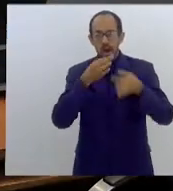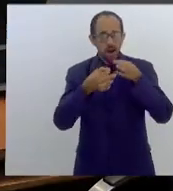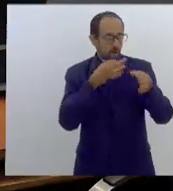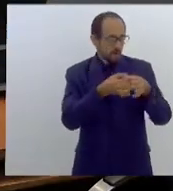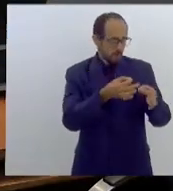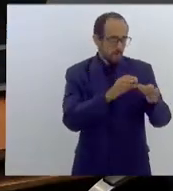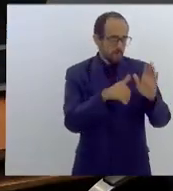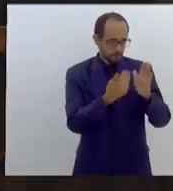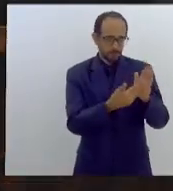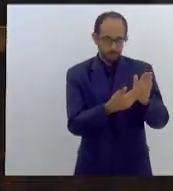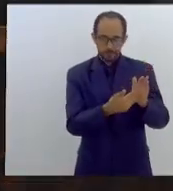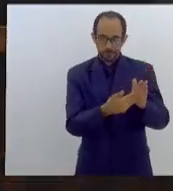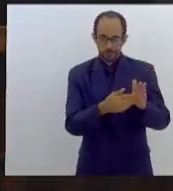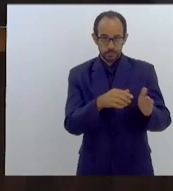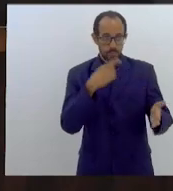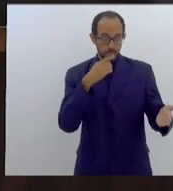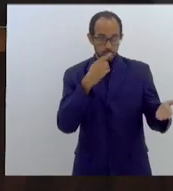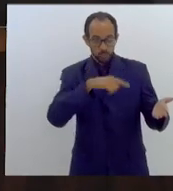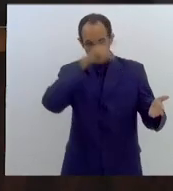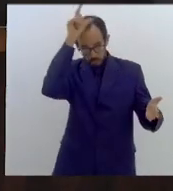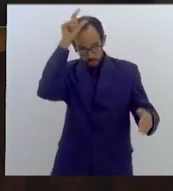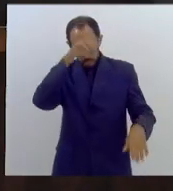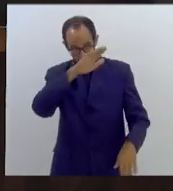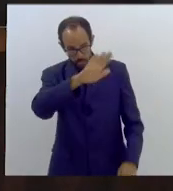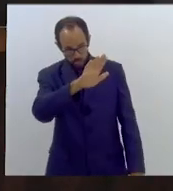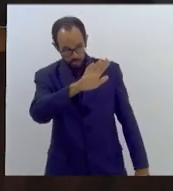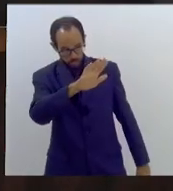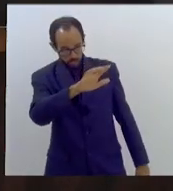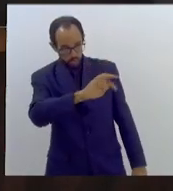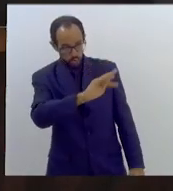encaminhamento, deputado Luiz, deputado Chico.